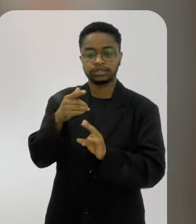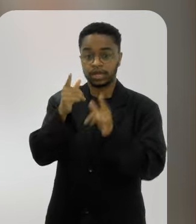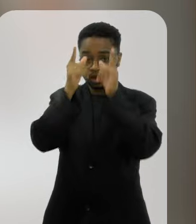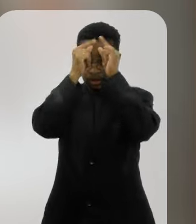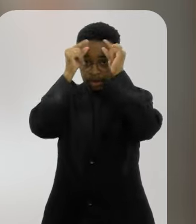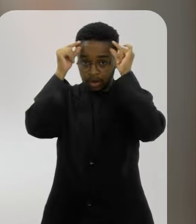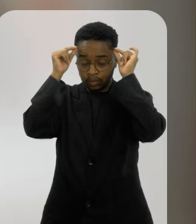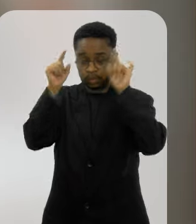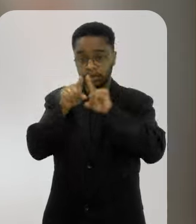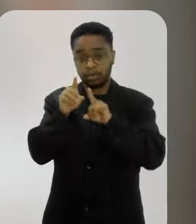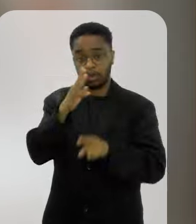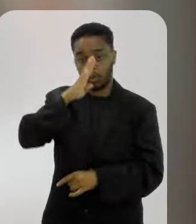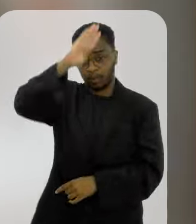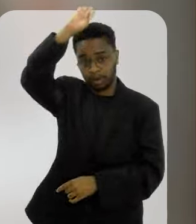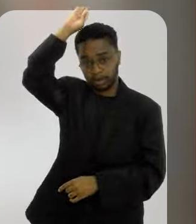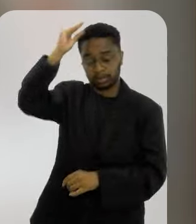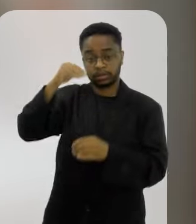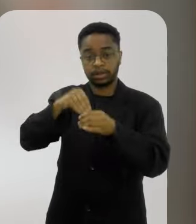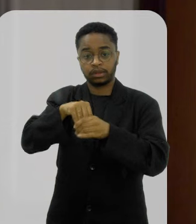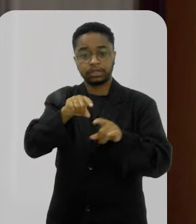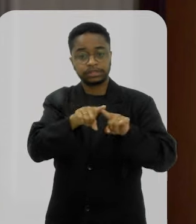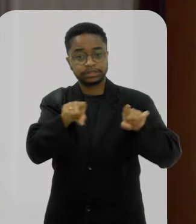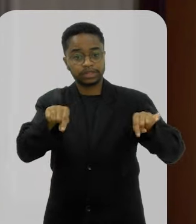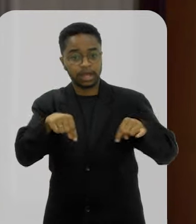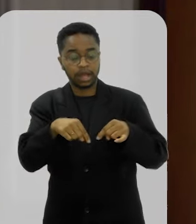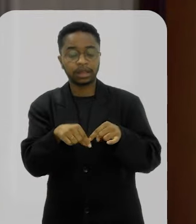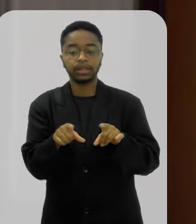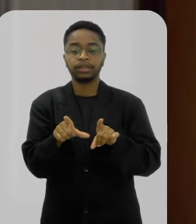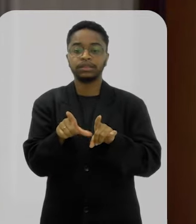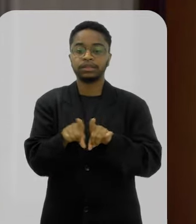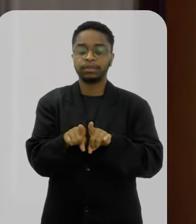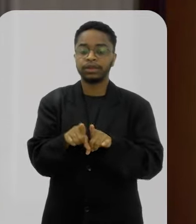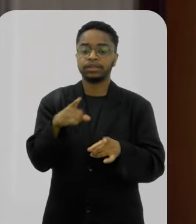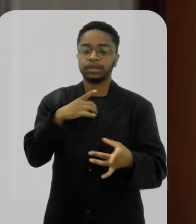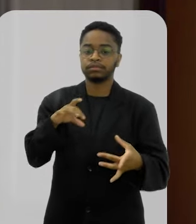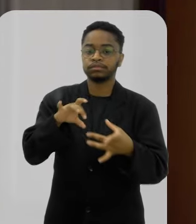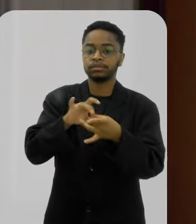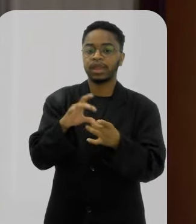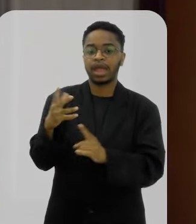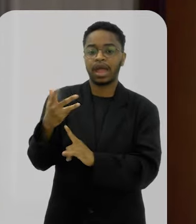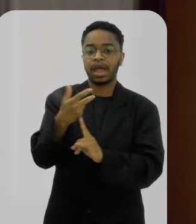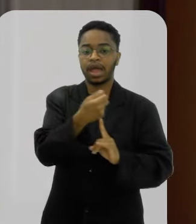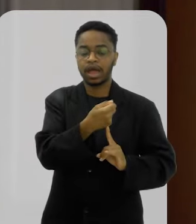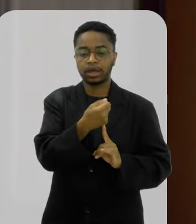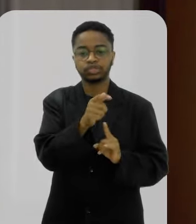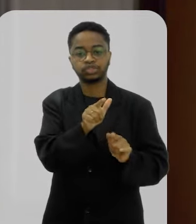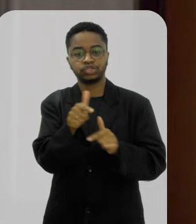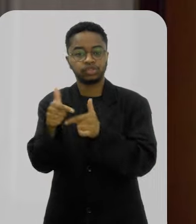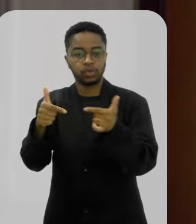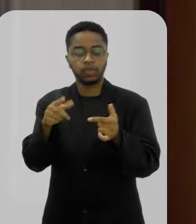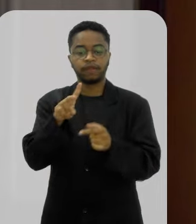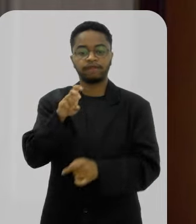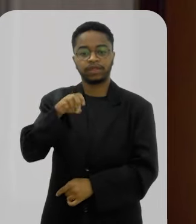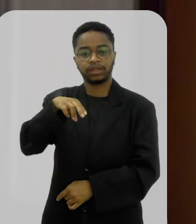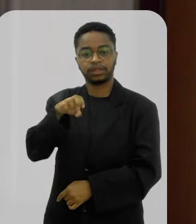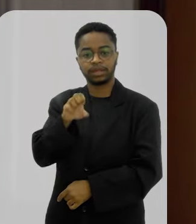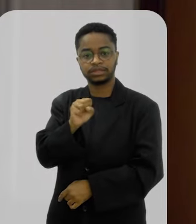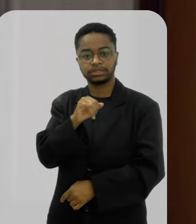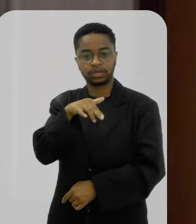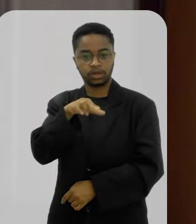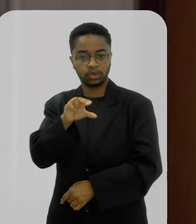em seus salões. Nós temos também salões de perfil da arte morisco, salões do